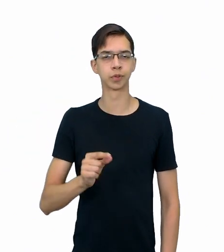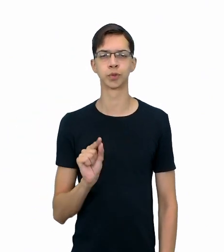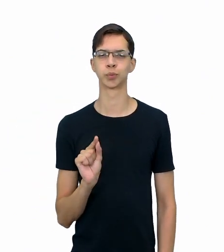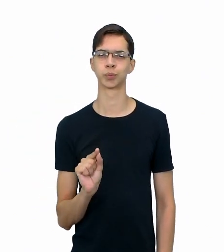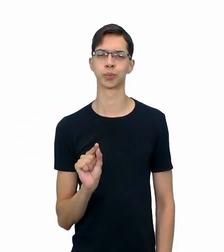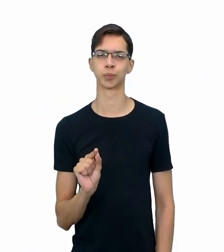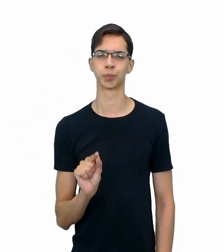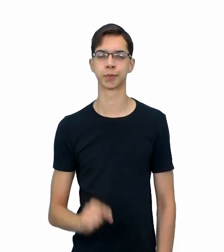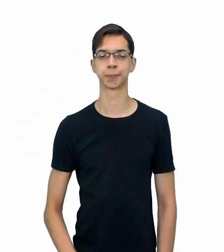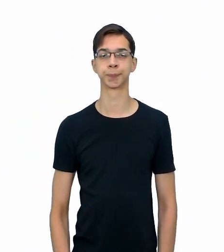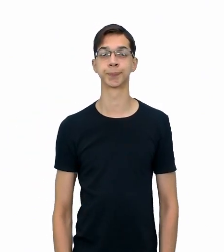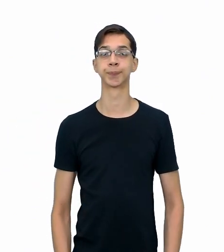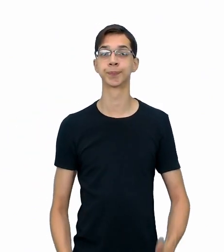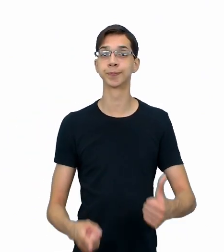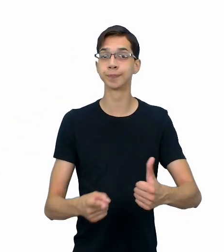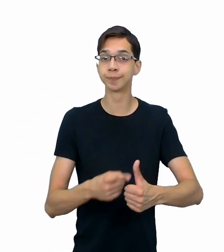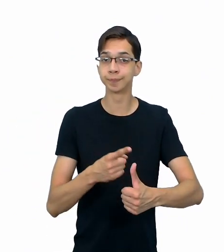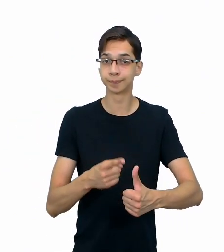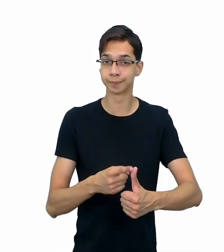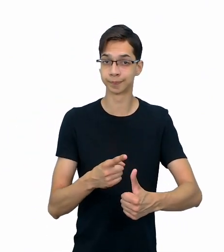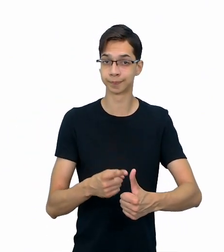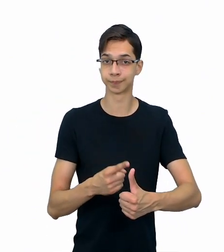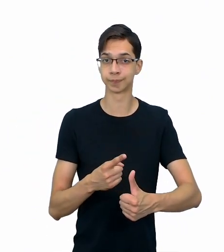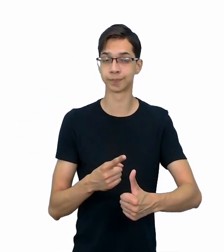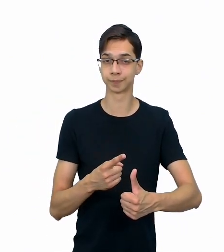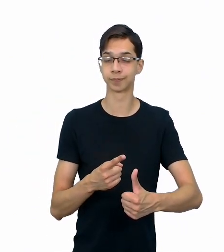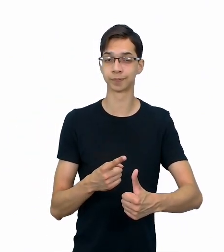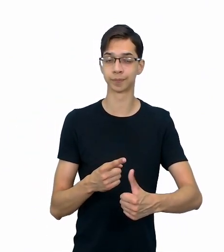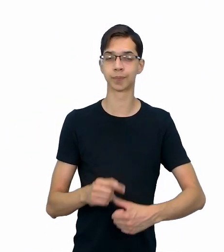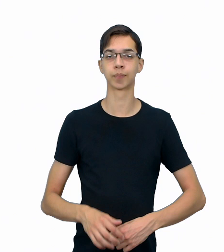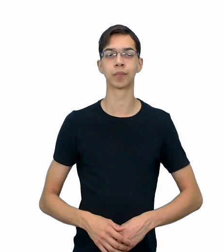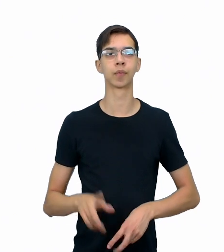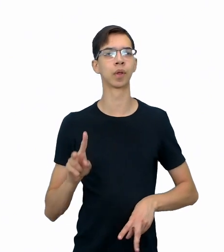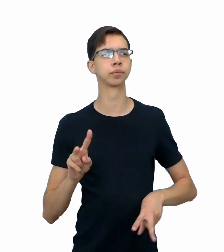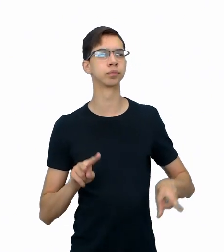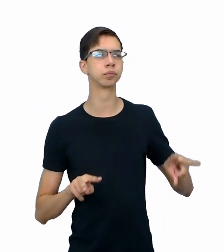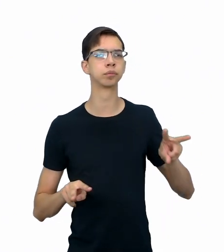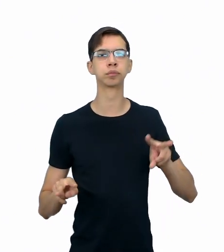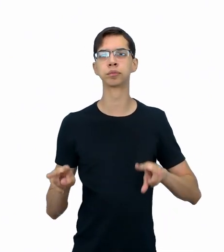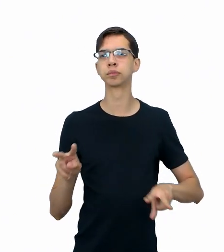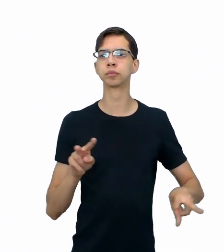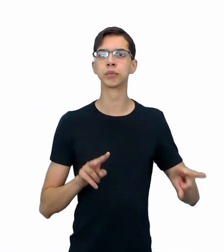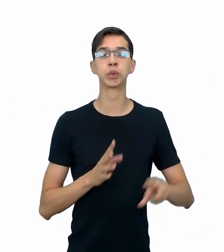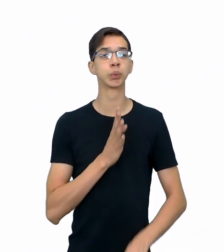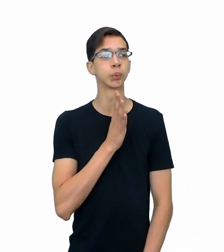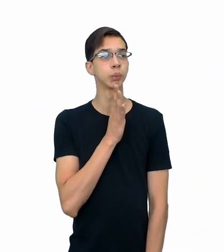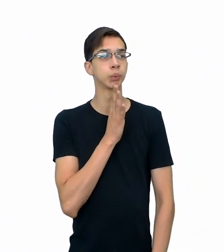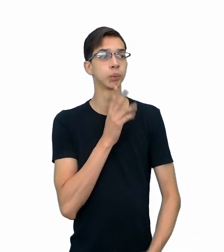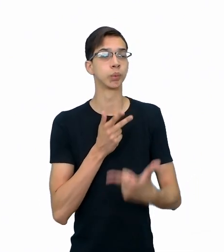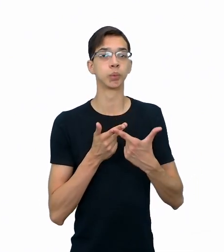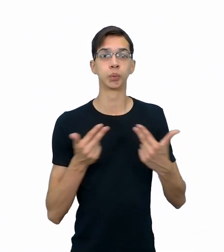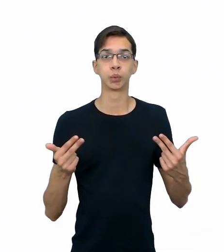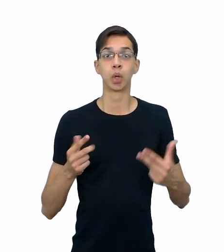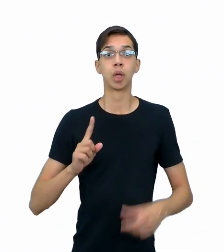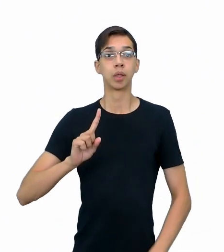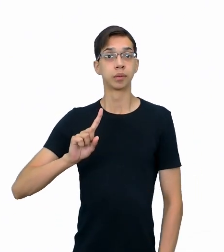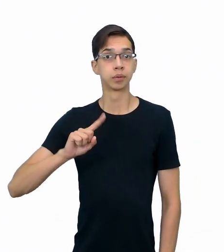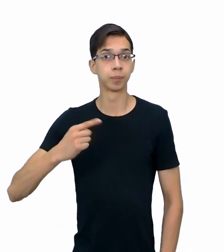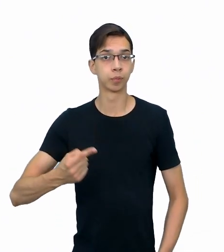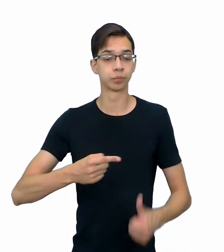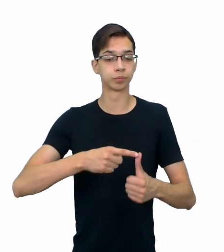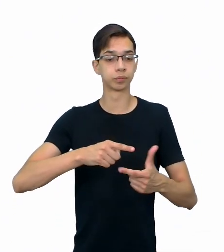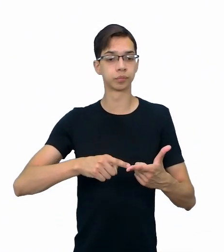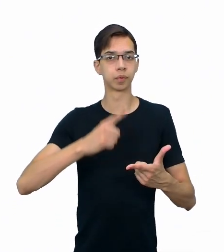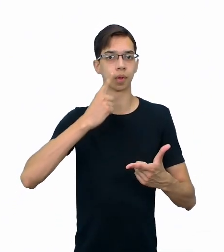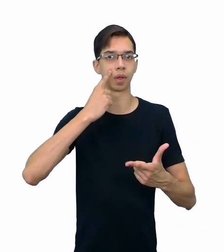um nível de reconhecimento, depois por um nível de análise, depois elas passam a deduzir,